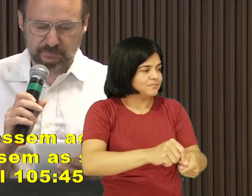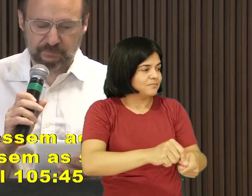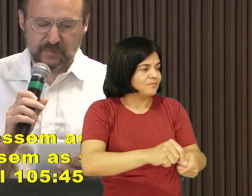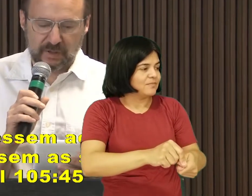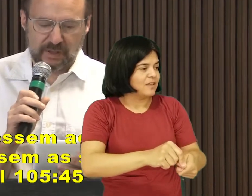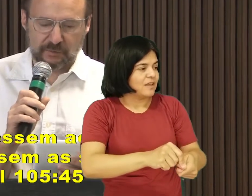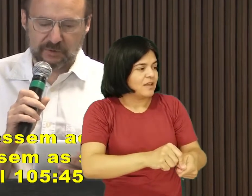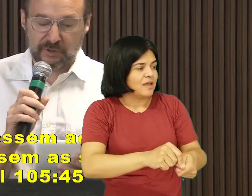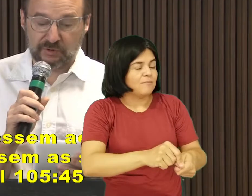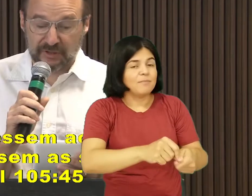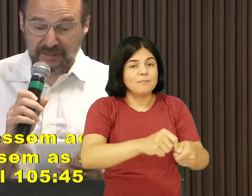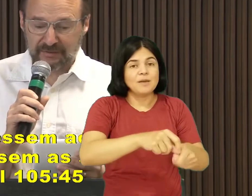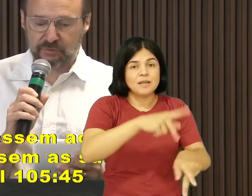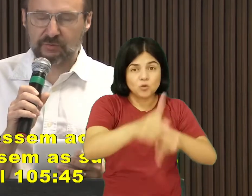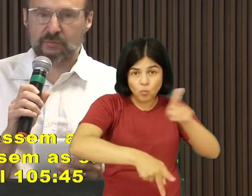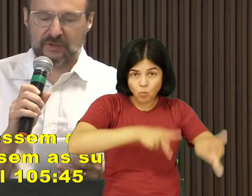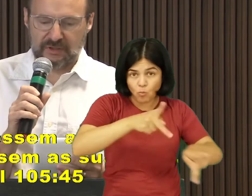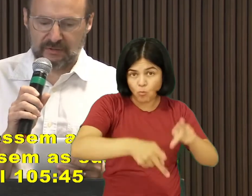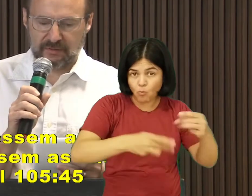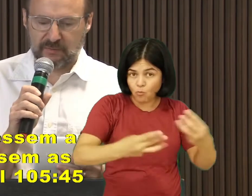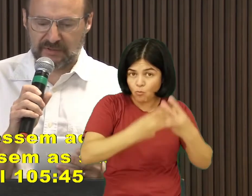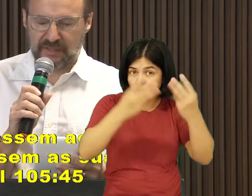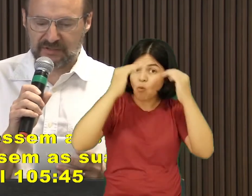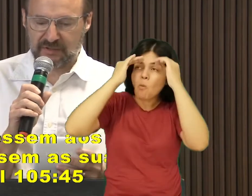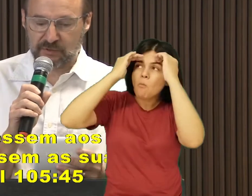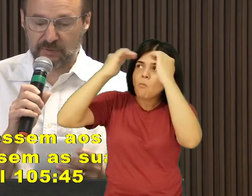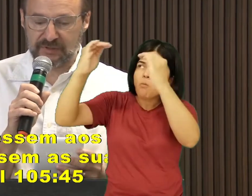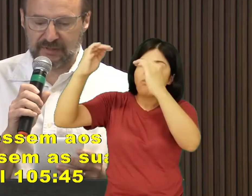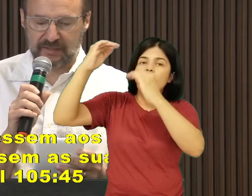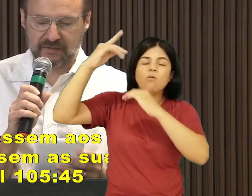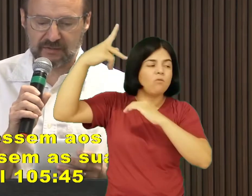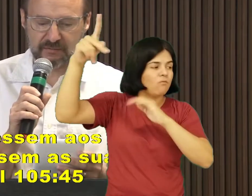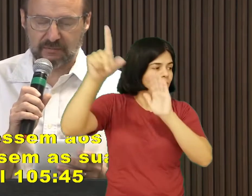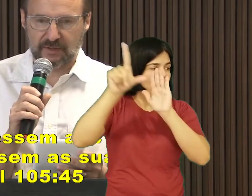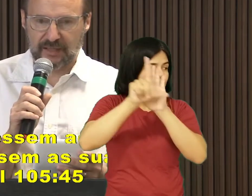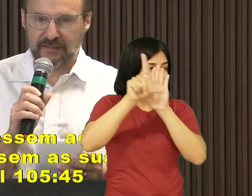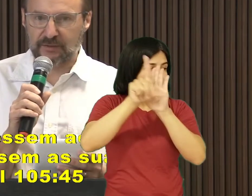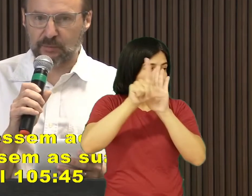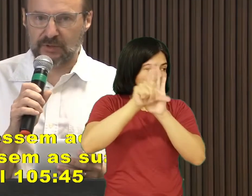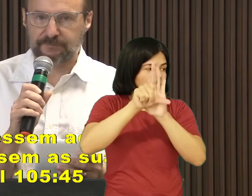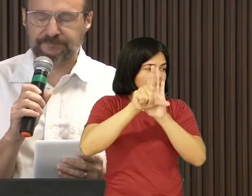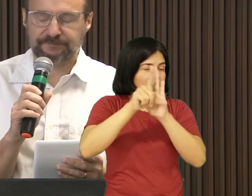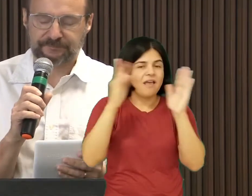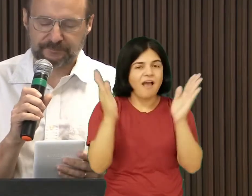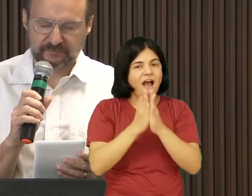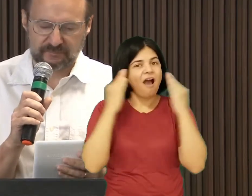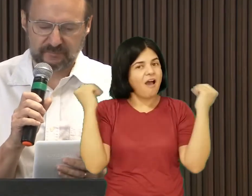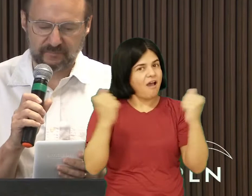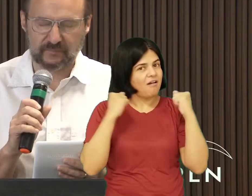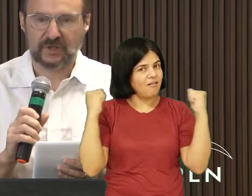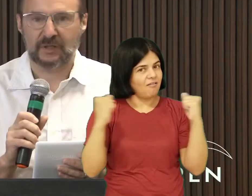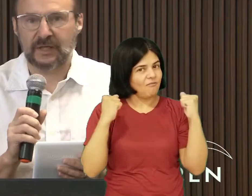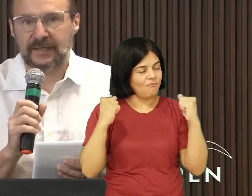obedecessem aos seus decretos e guardassem as suas leis. Aleluia.